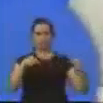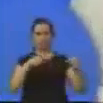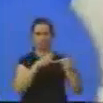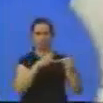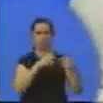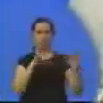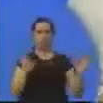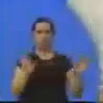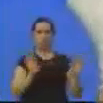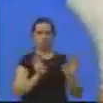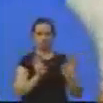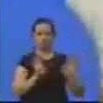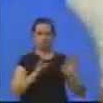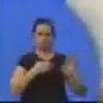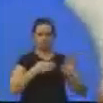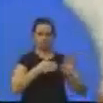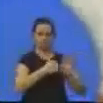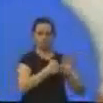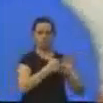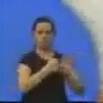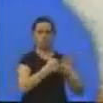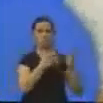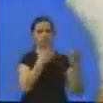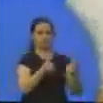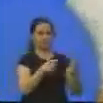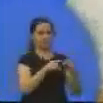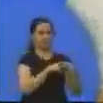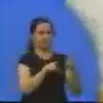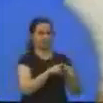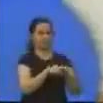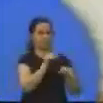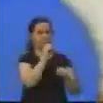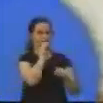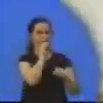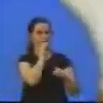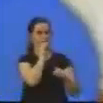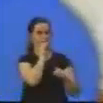eu estou cercando. E eu quero que a minha